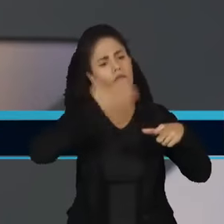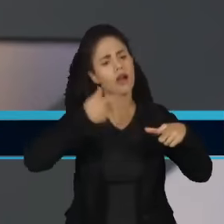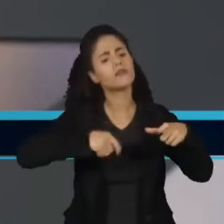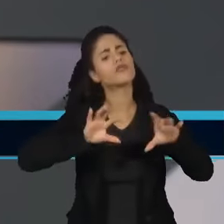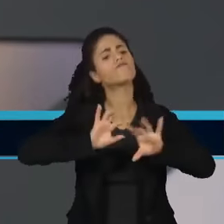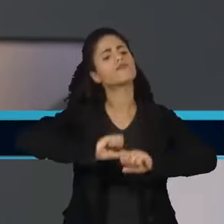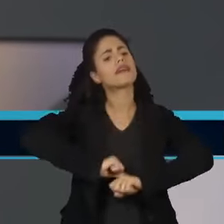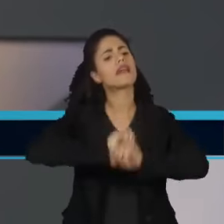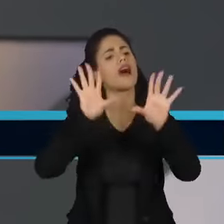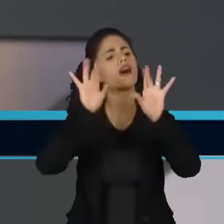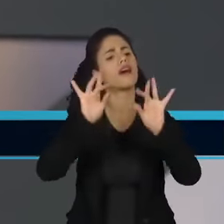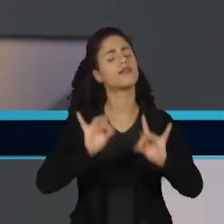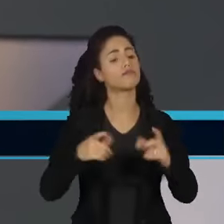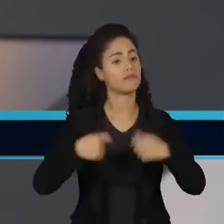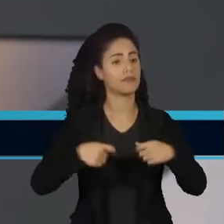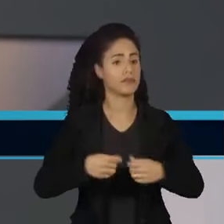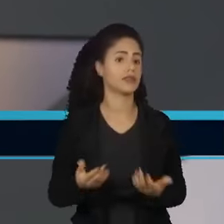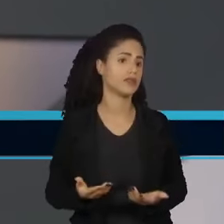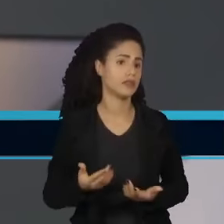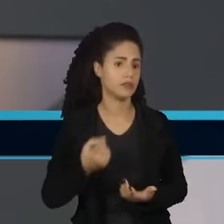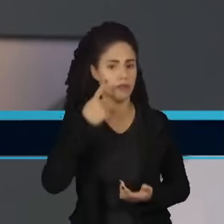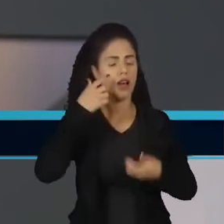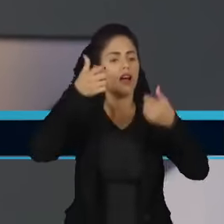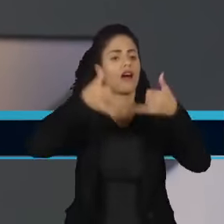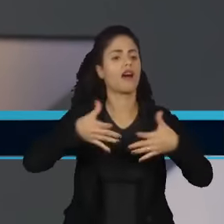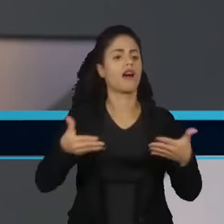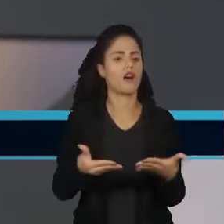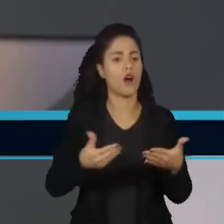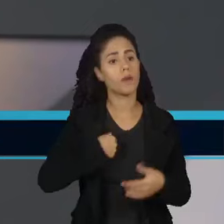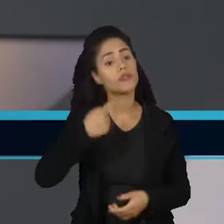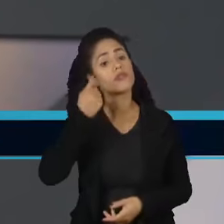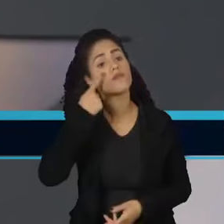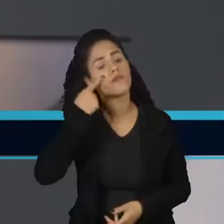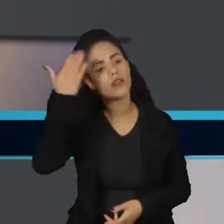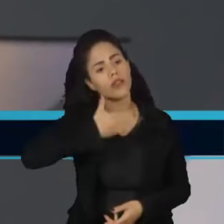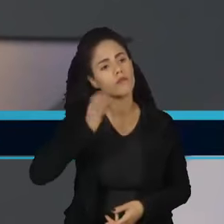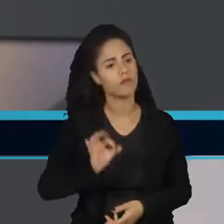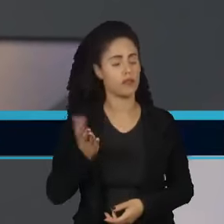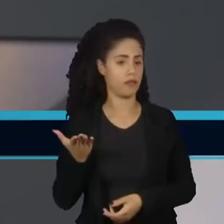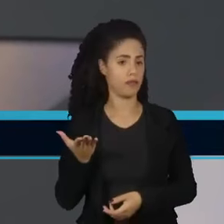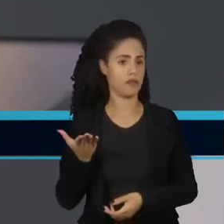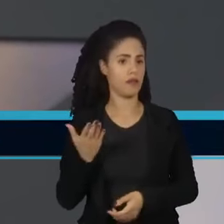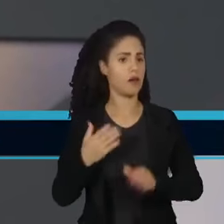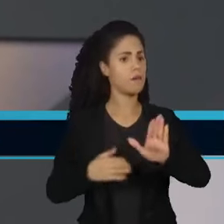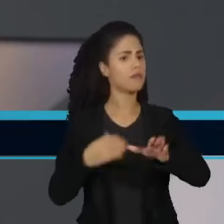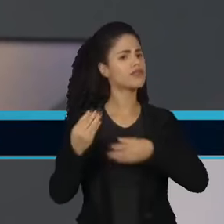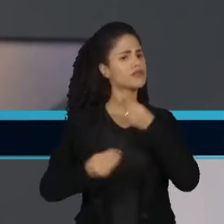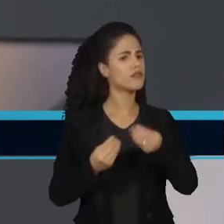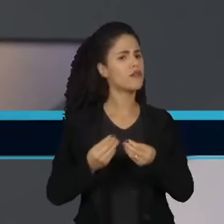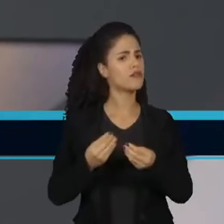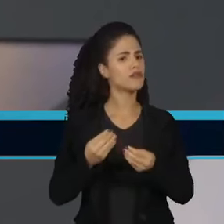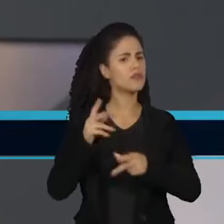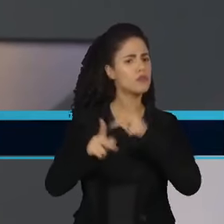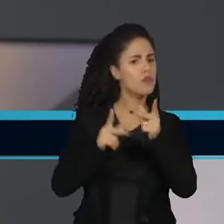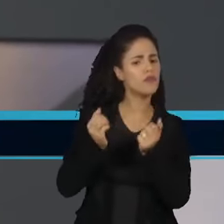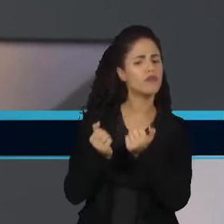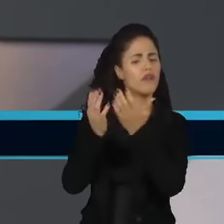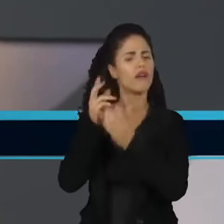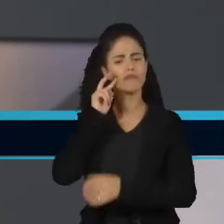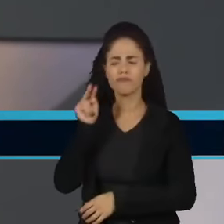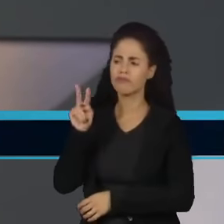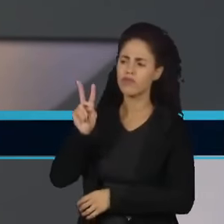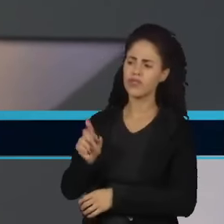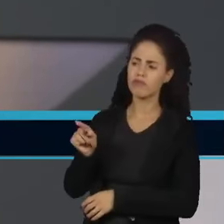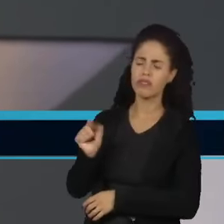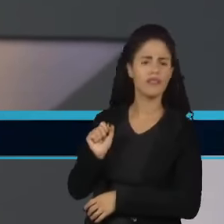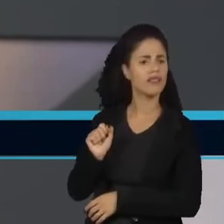né? Ele coloca assim, olha, é isso, não dá para declarar nada sem ver o que está acontecendo, mas ele traz também como é que a comunidade internacional tem tratado o problema da